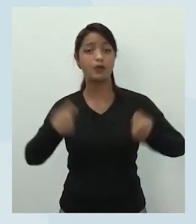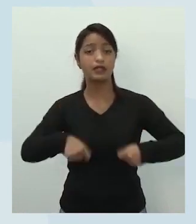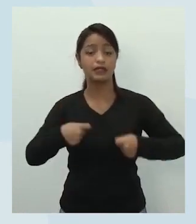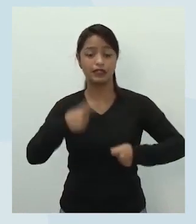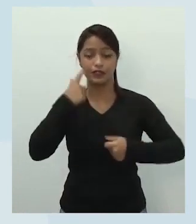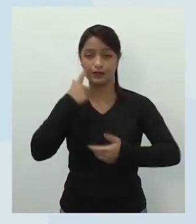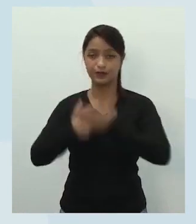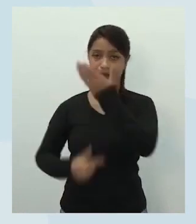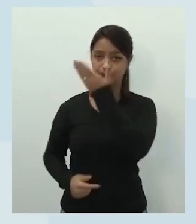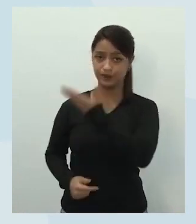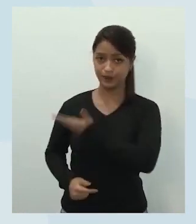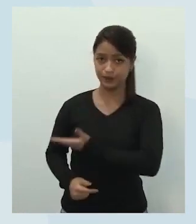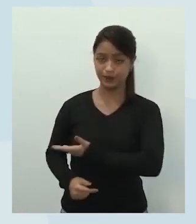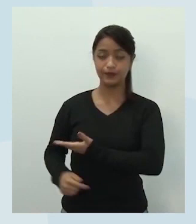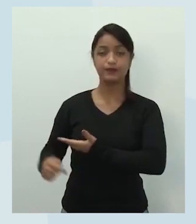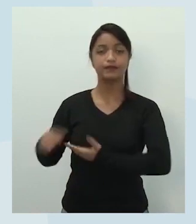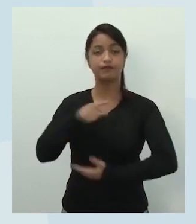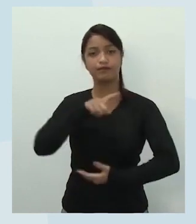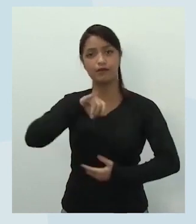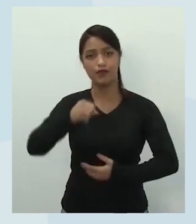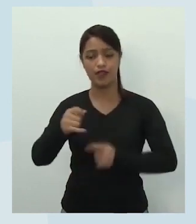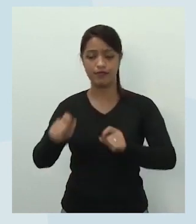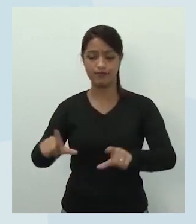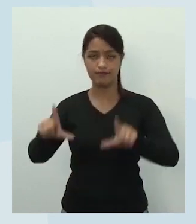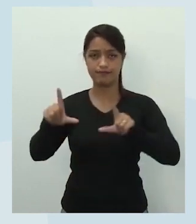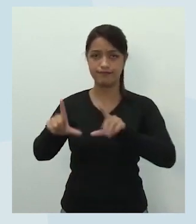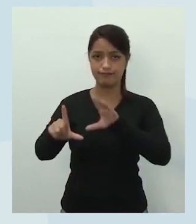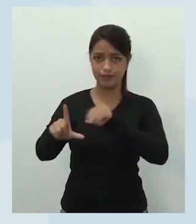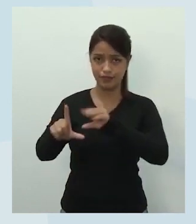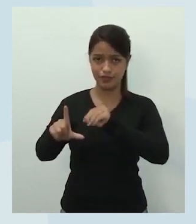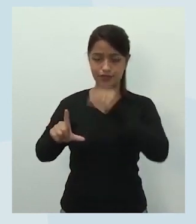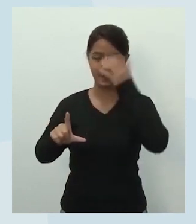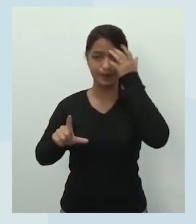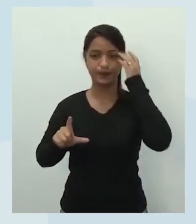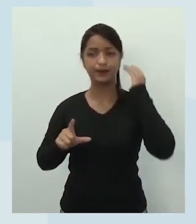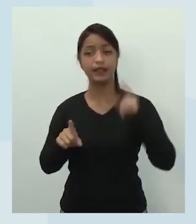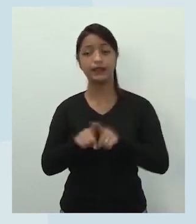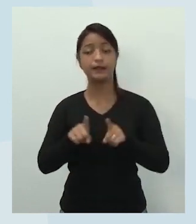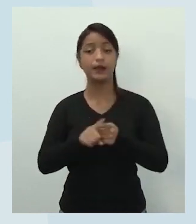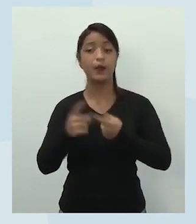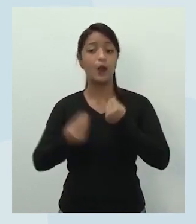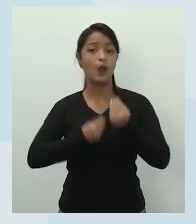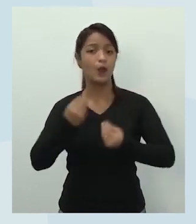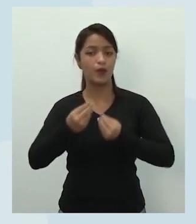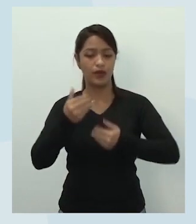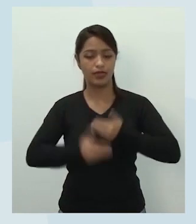tirar print. E o procedimento.